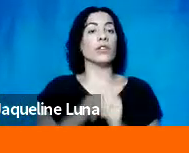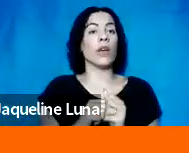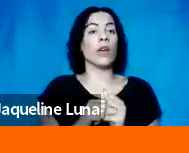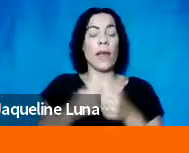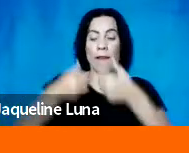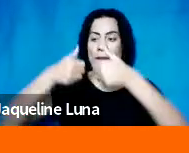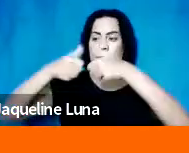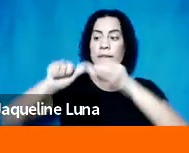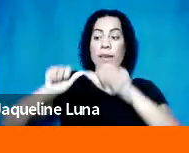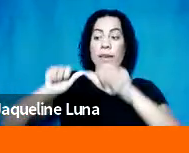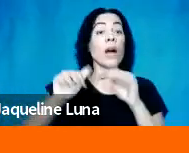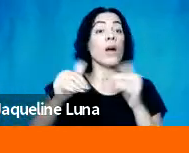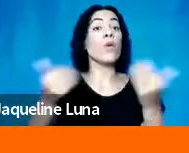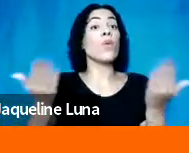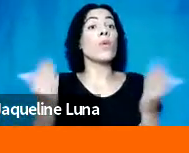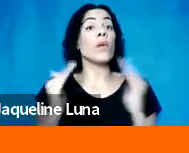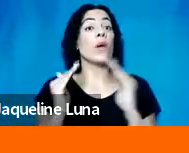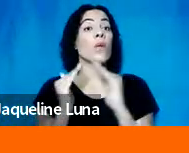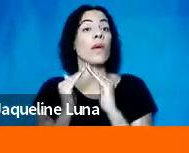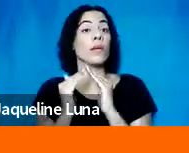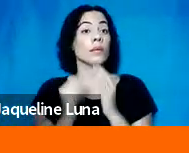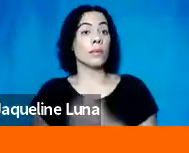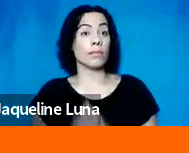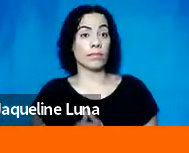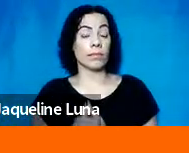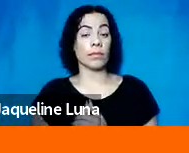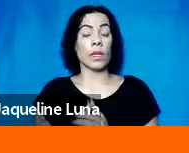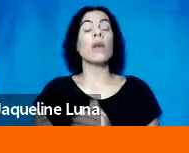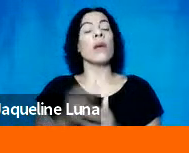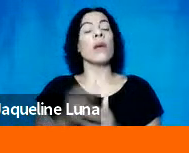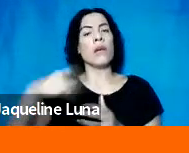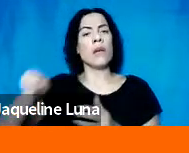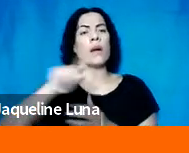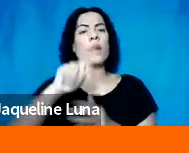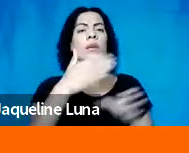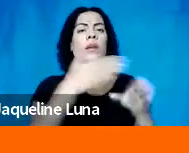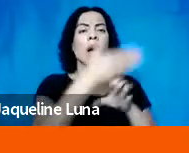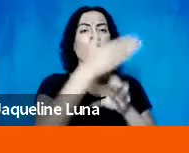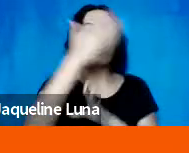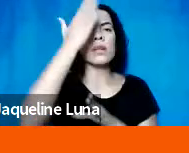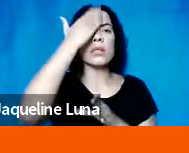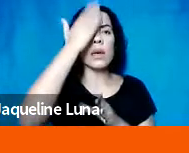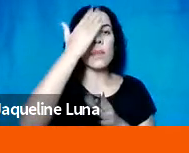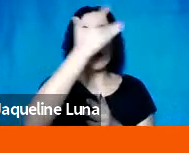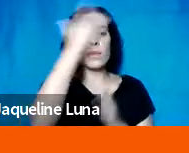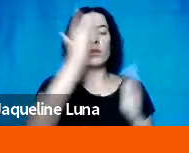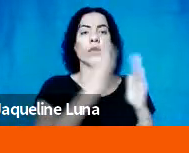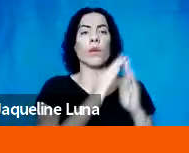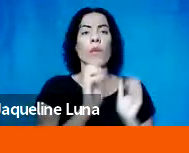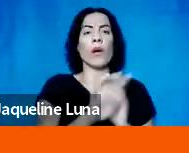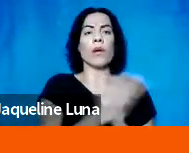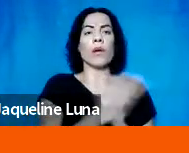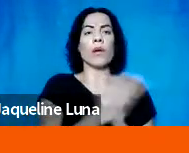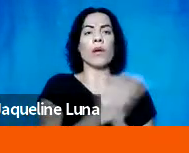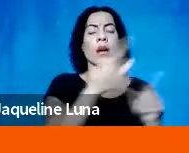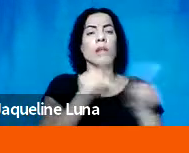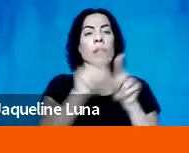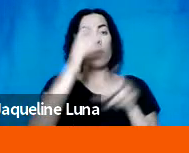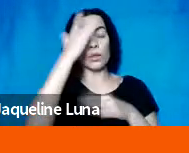ouviram as pessoas das periferias, das favelas e em situação de rua. Ouvimos